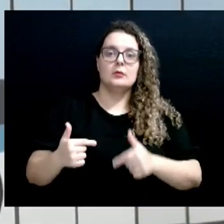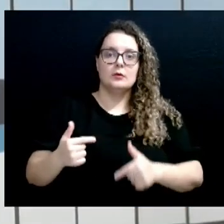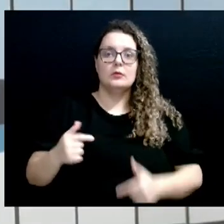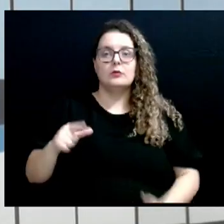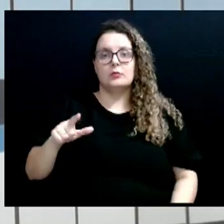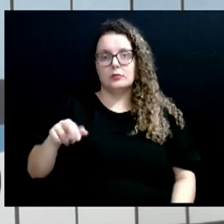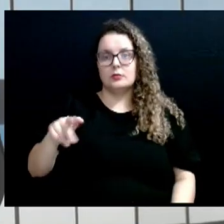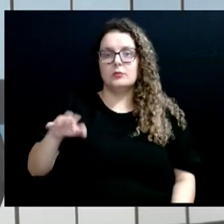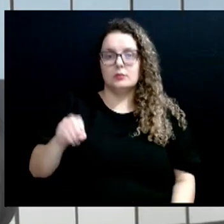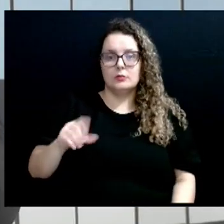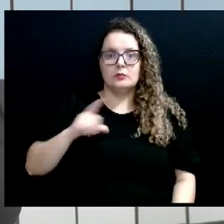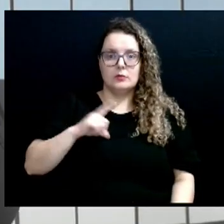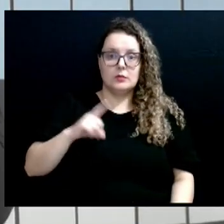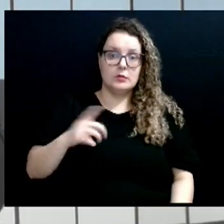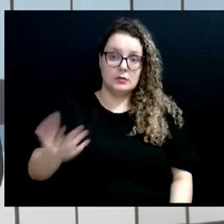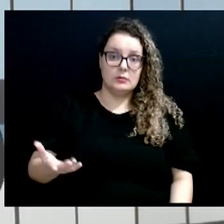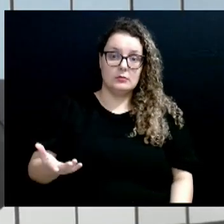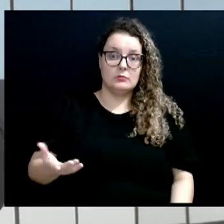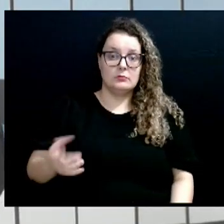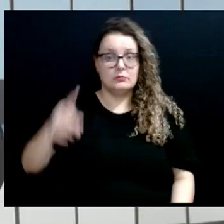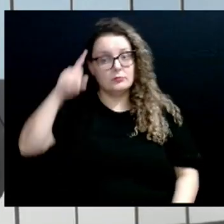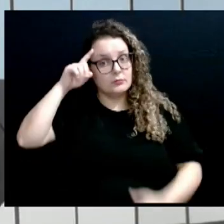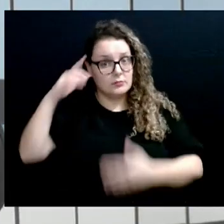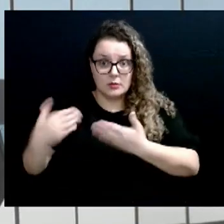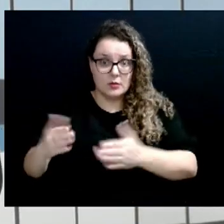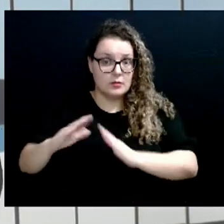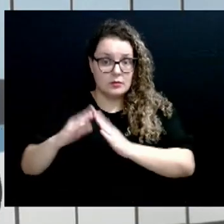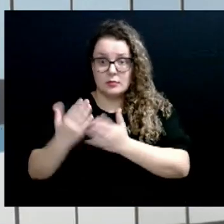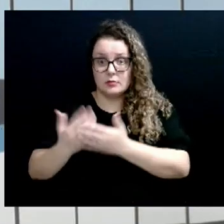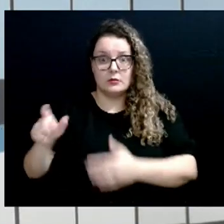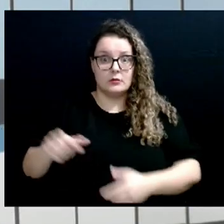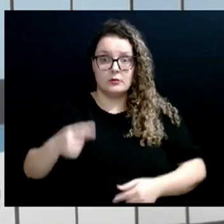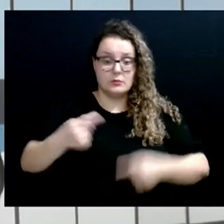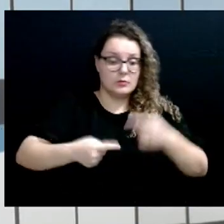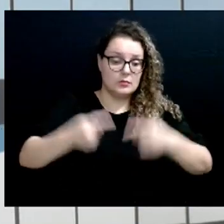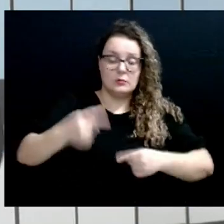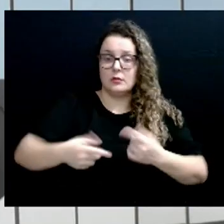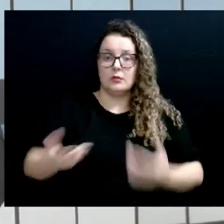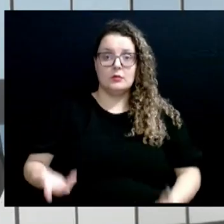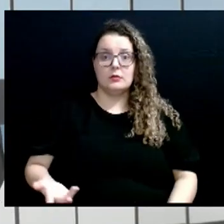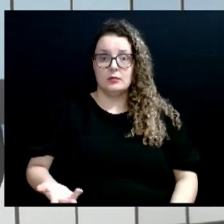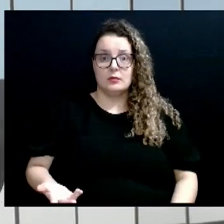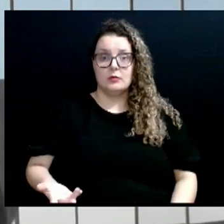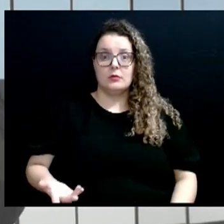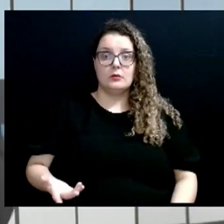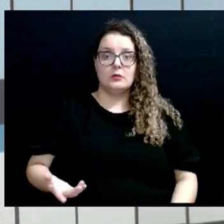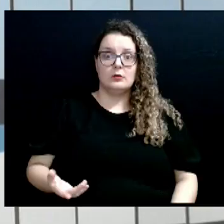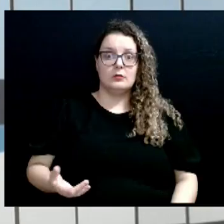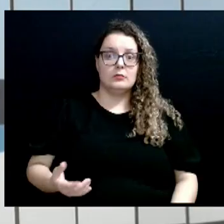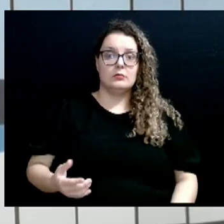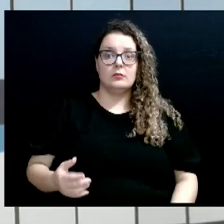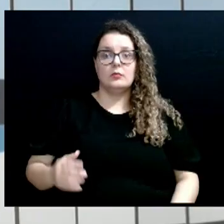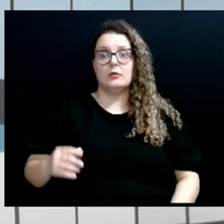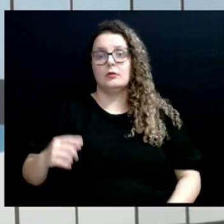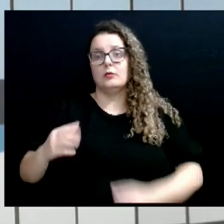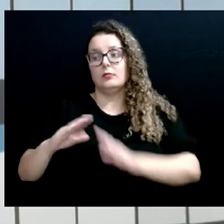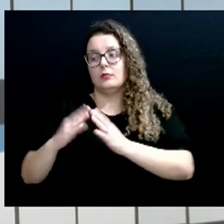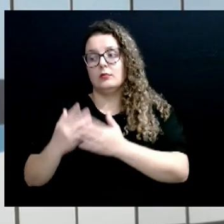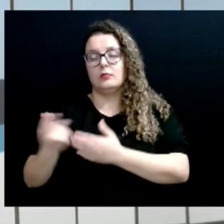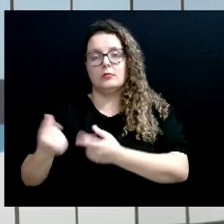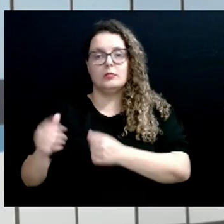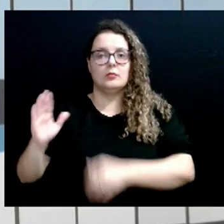ter lucro. E na prática, as autoescolas ficam nessa ação, né, depredatória, ou seja, um derrubando o preço do outro e no final das